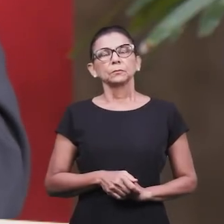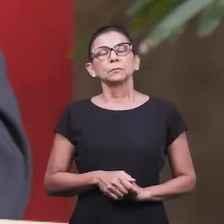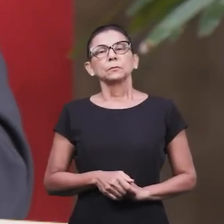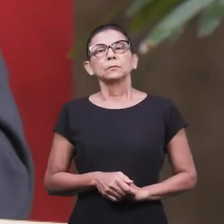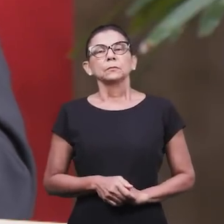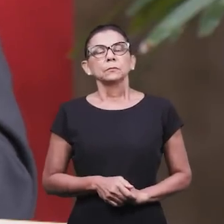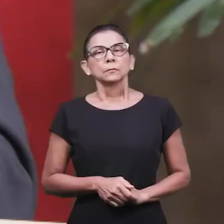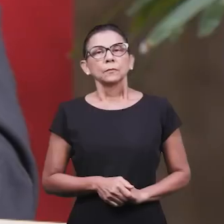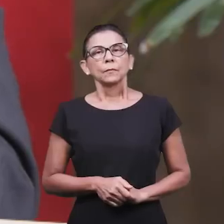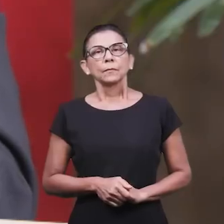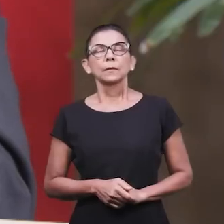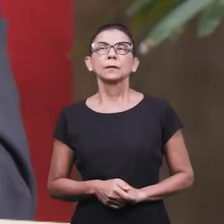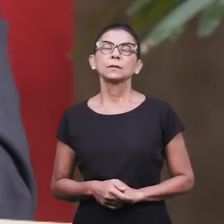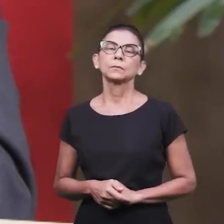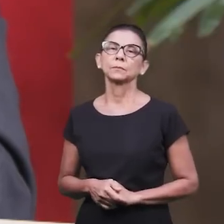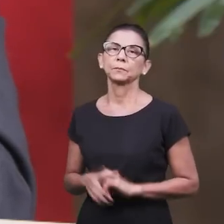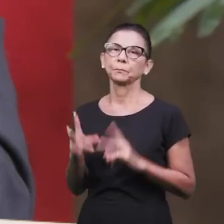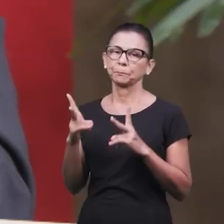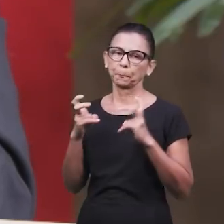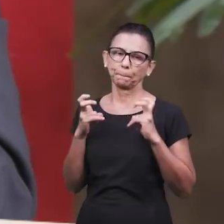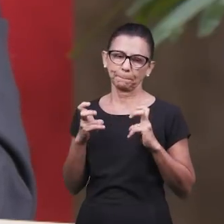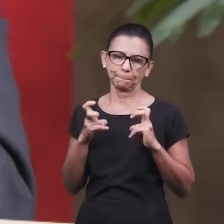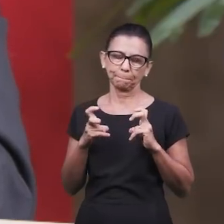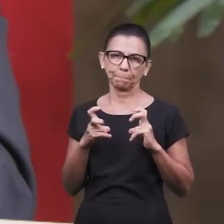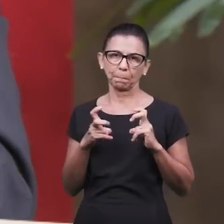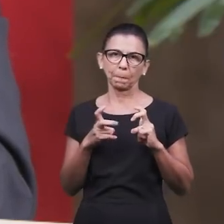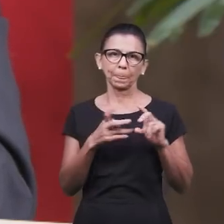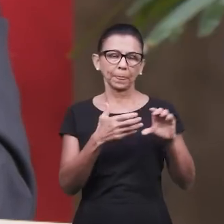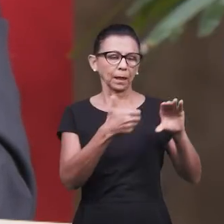por que o cristianismo